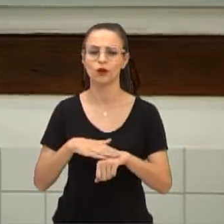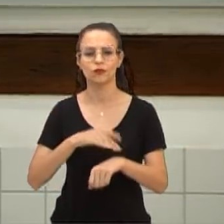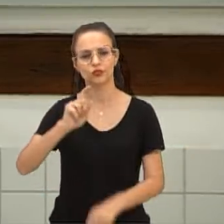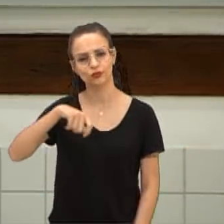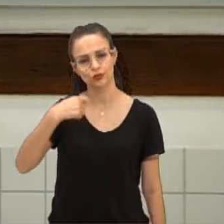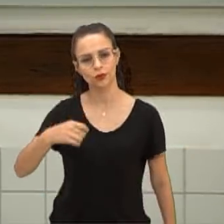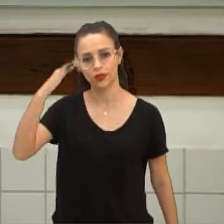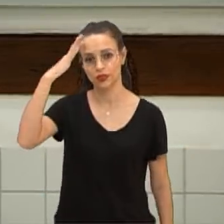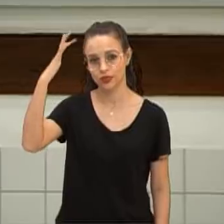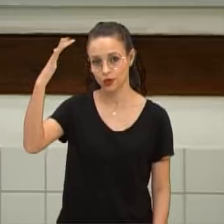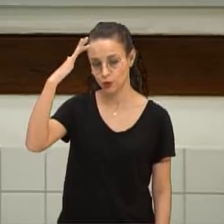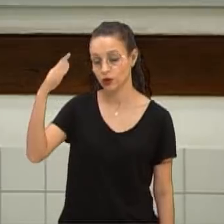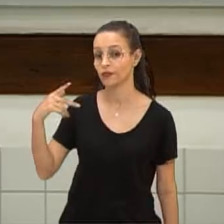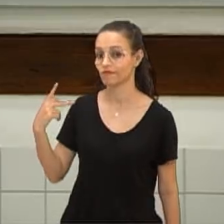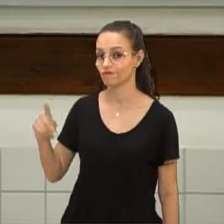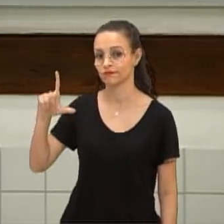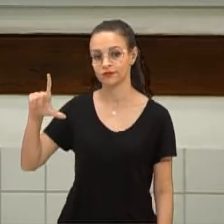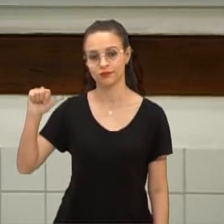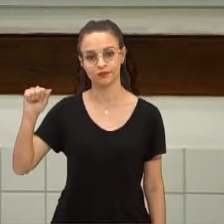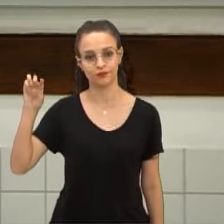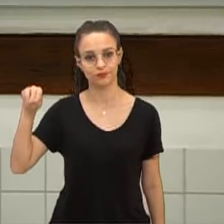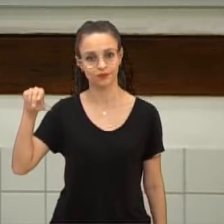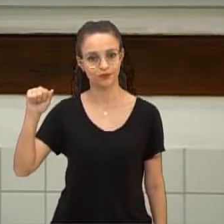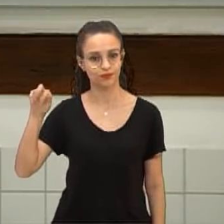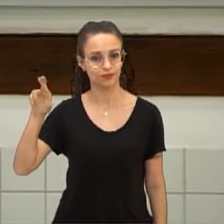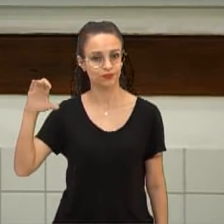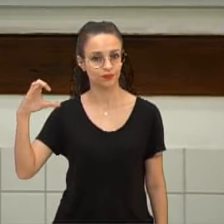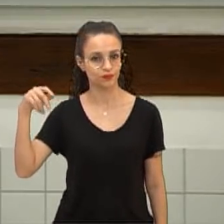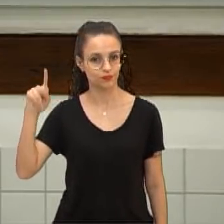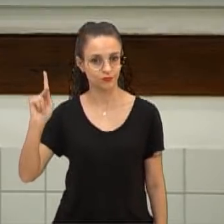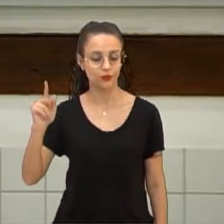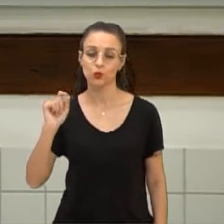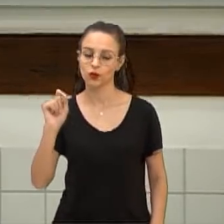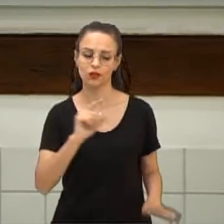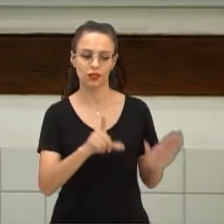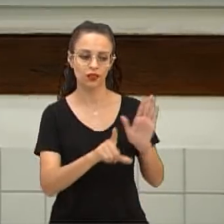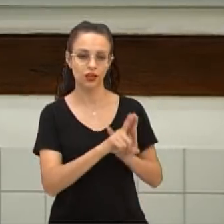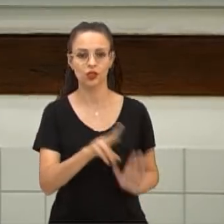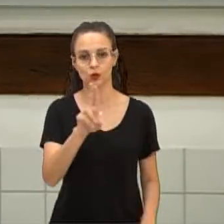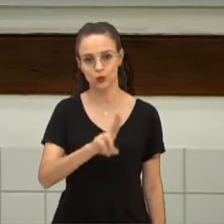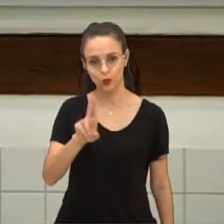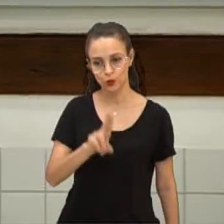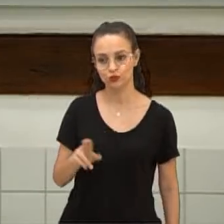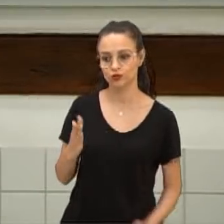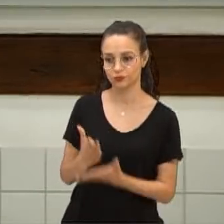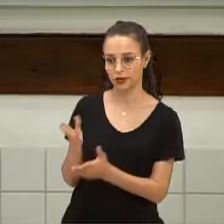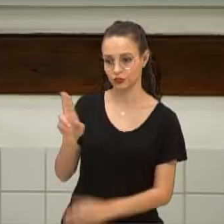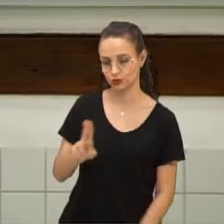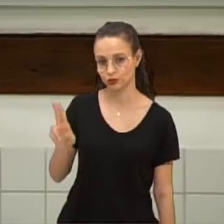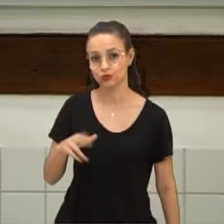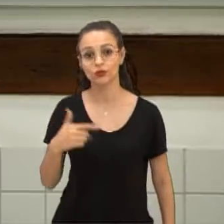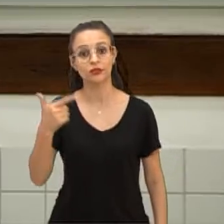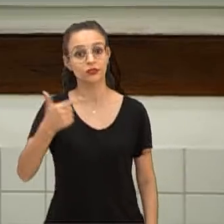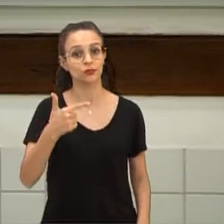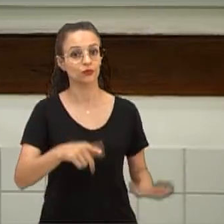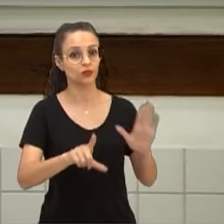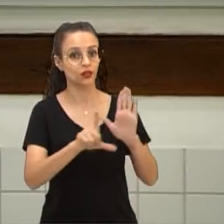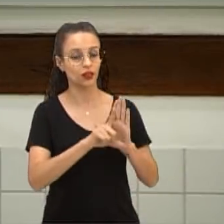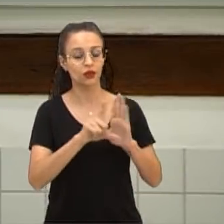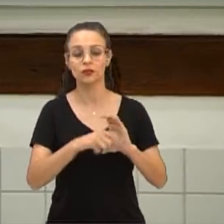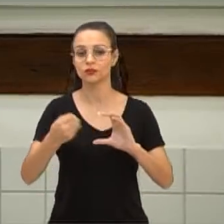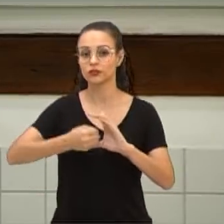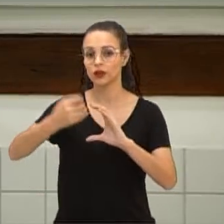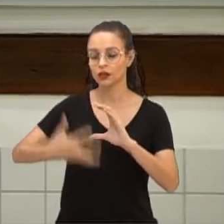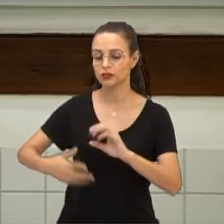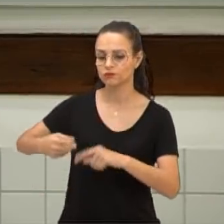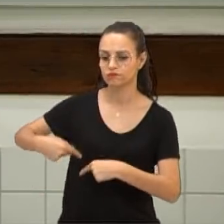pelo Lamarck, tá bom? Primeiro, a lei do uso e desuso. Segunda lei, não pode esquecer, a lei da transmissão